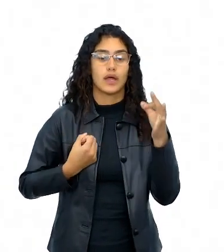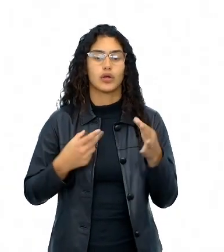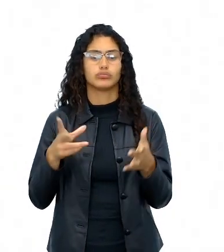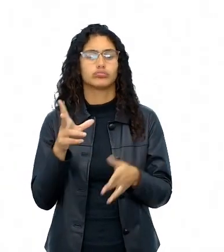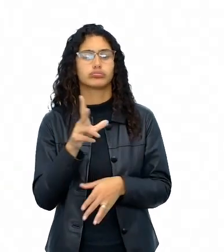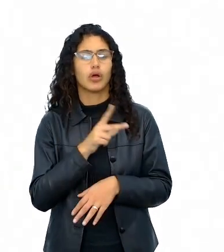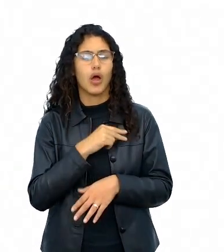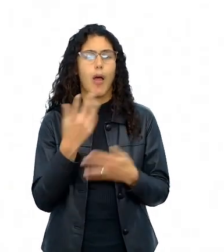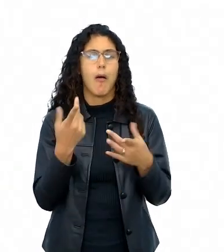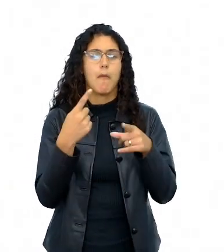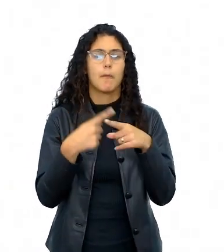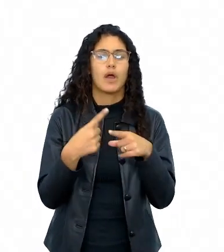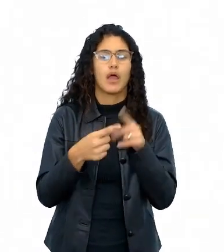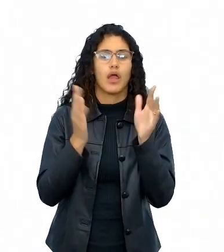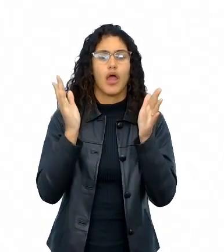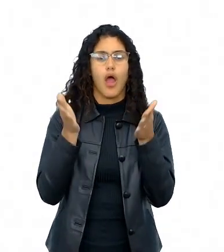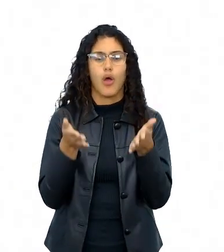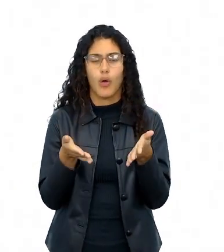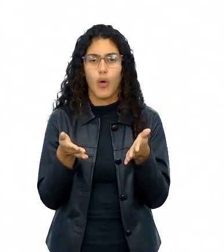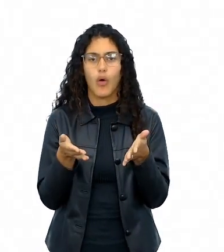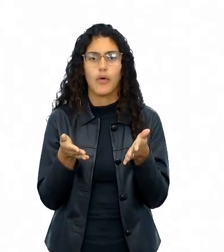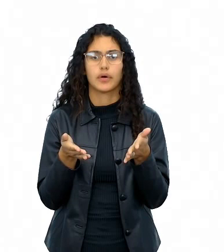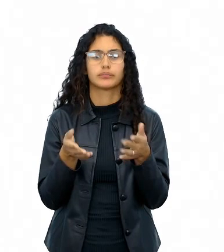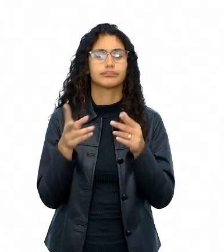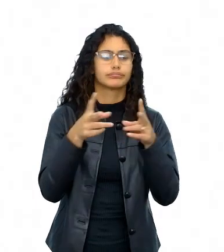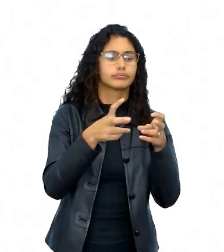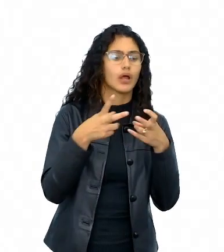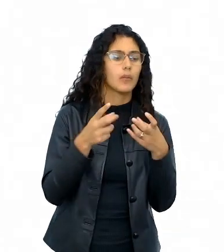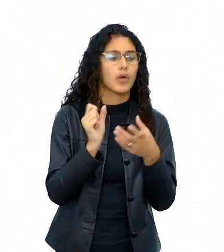mas por que que agora, olha